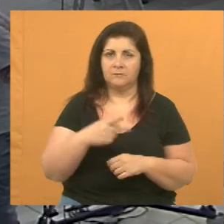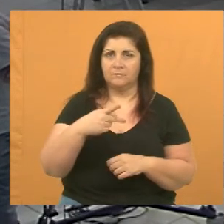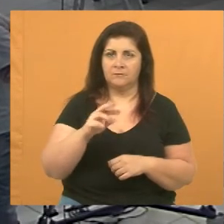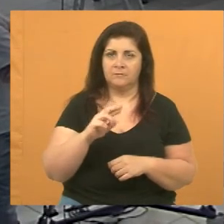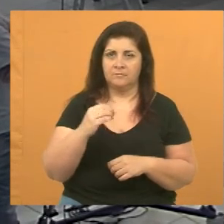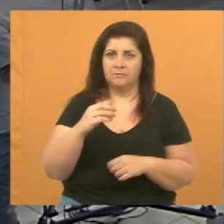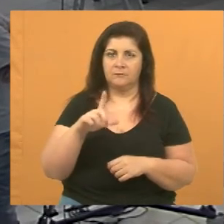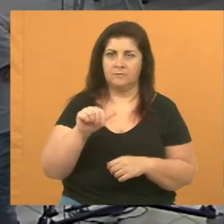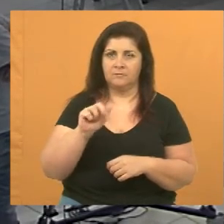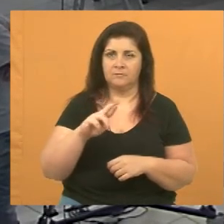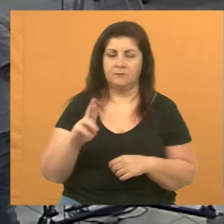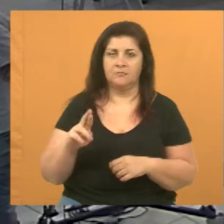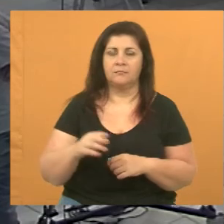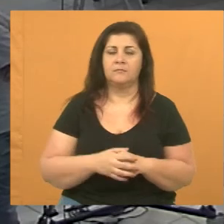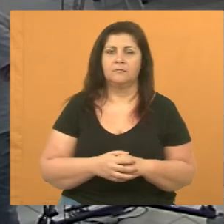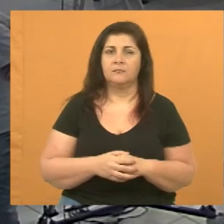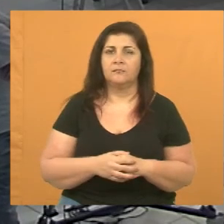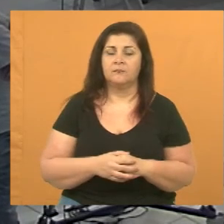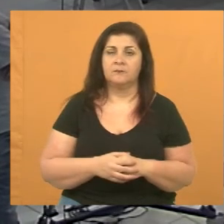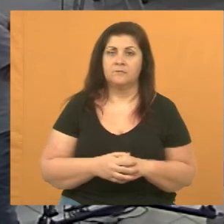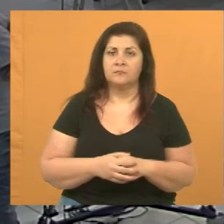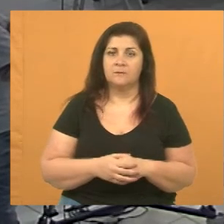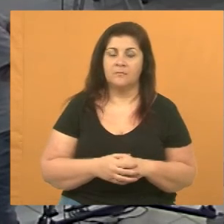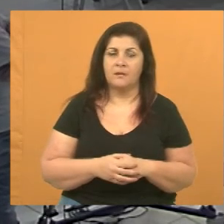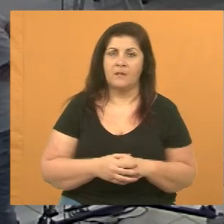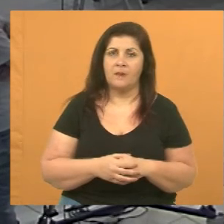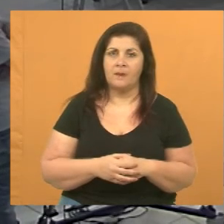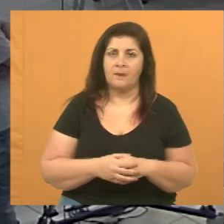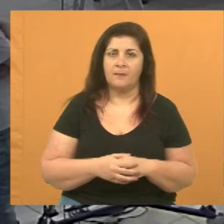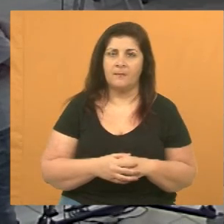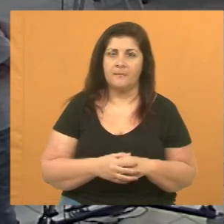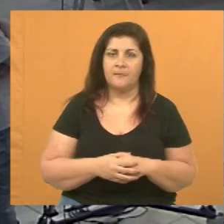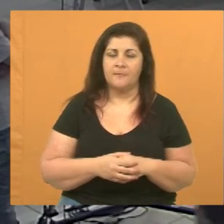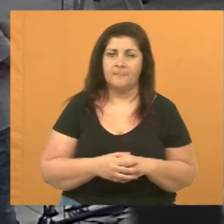Prolar. Não tem como não